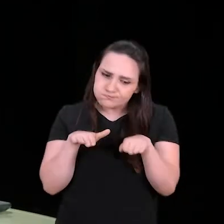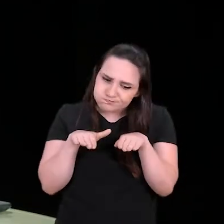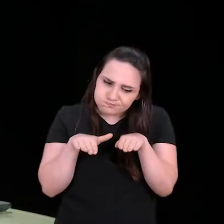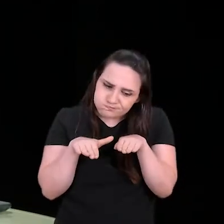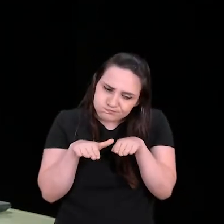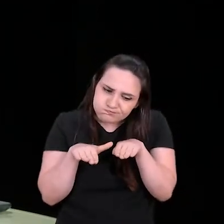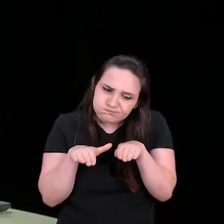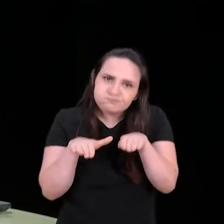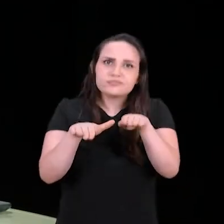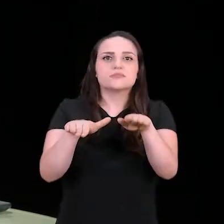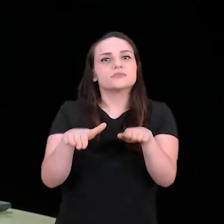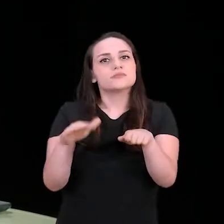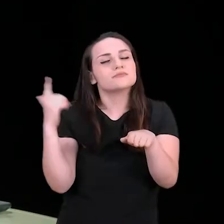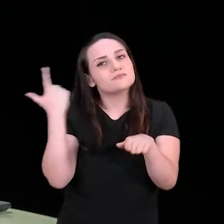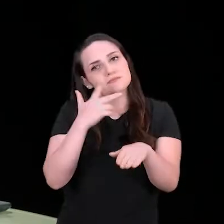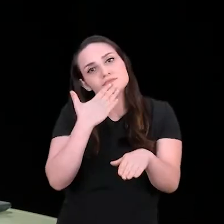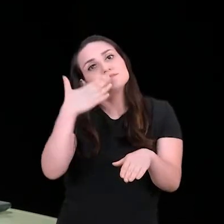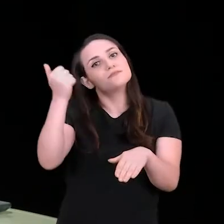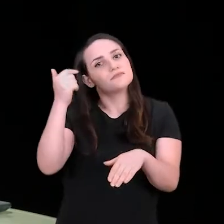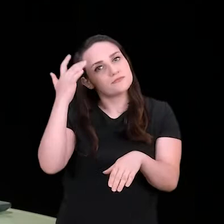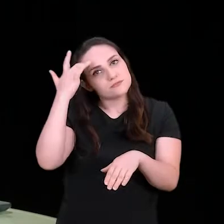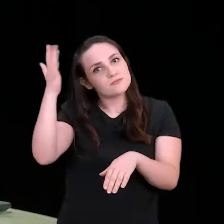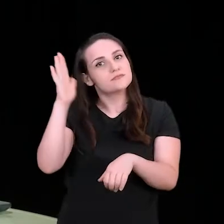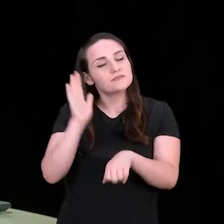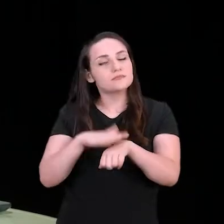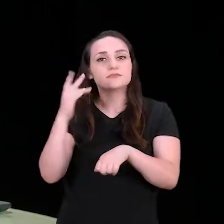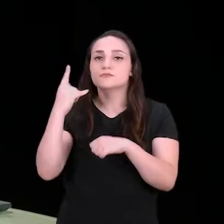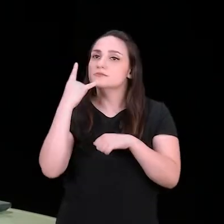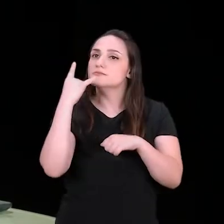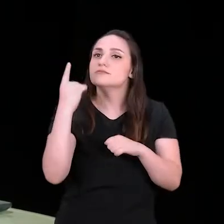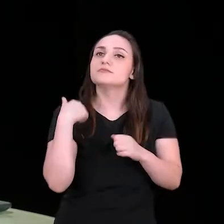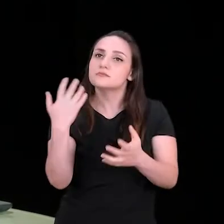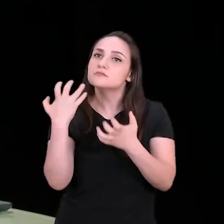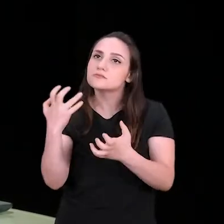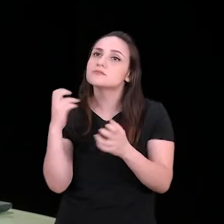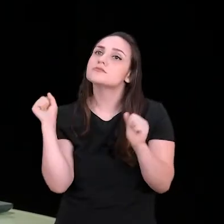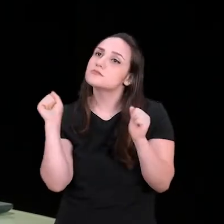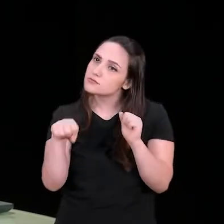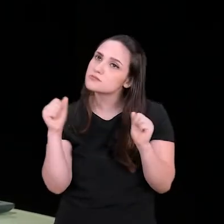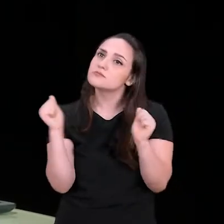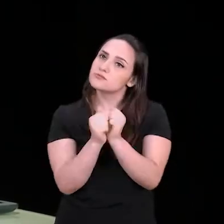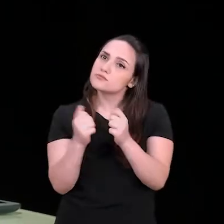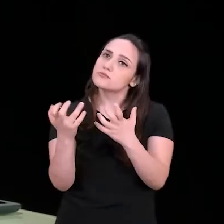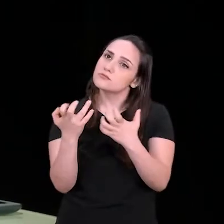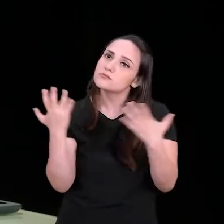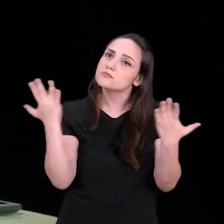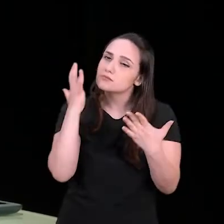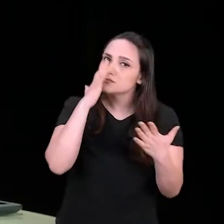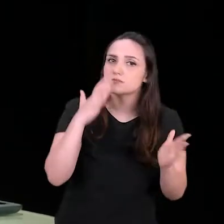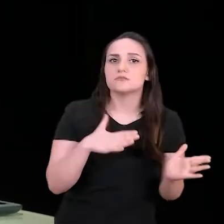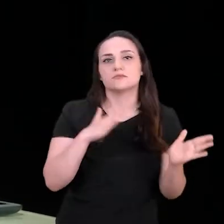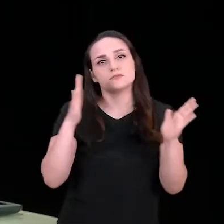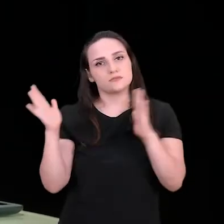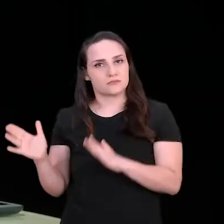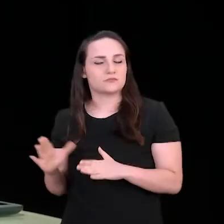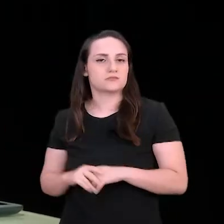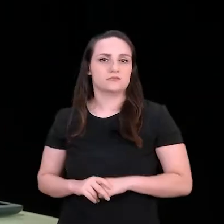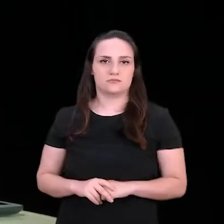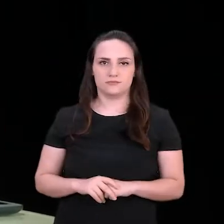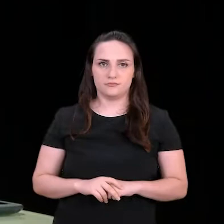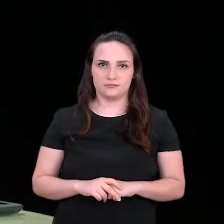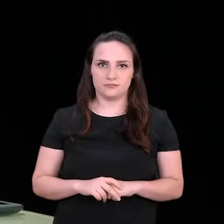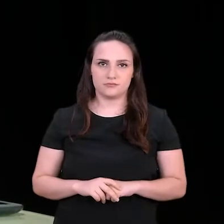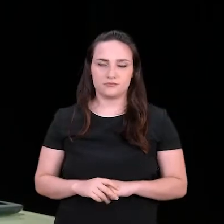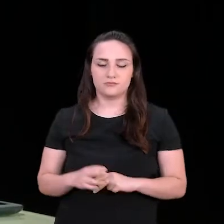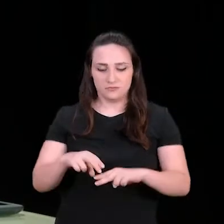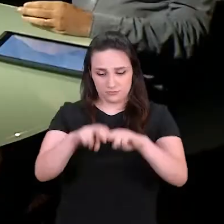né? Para que eu me conecte melhor com aquilo, acredite exatamente que aquilo está acontecendo, né? Então, assim,